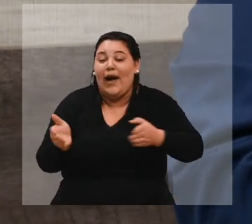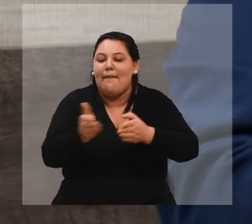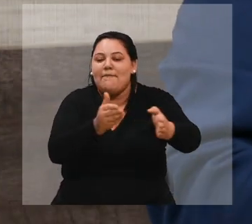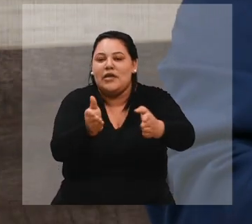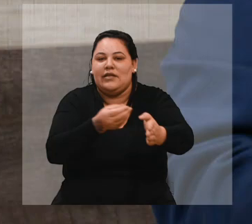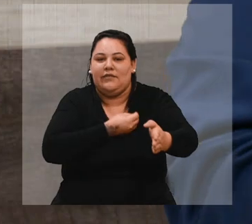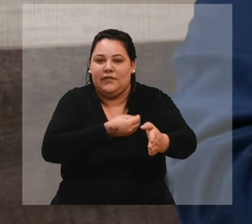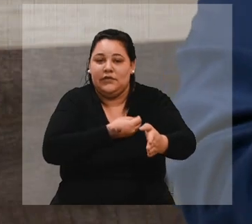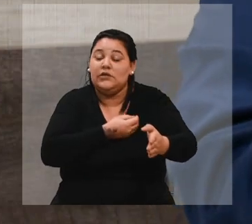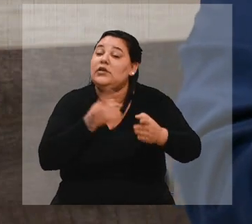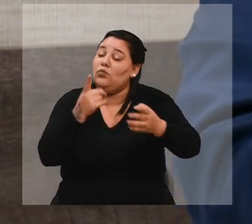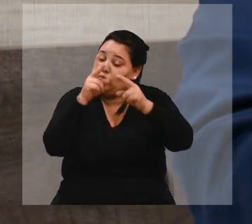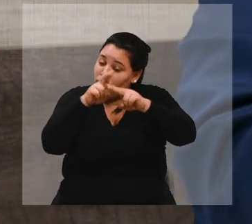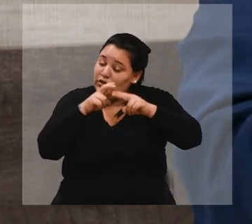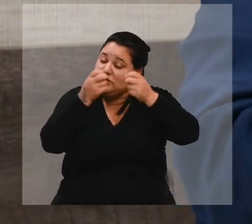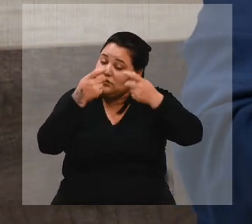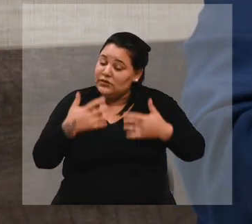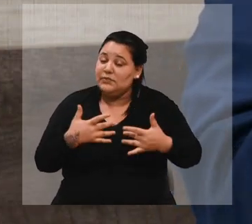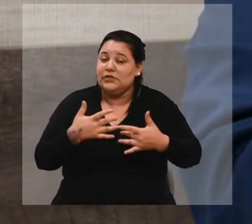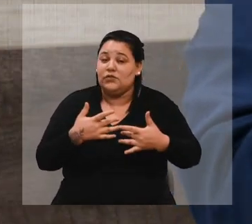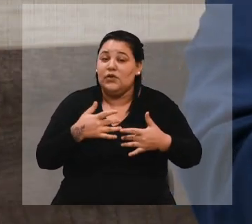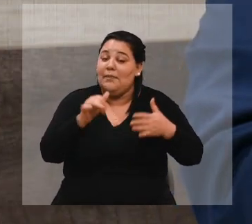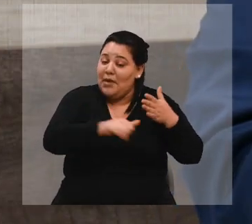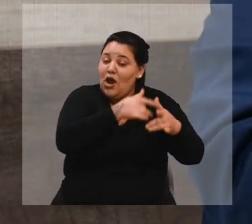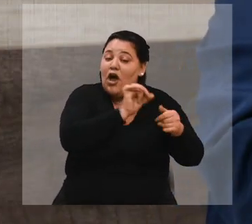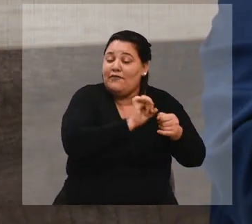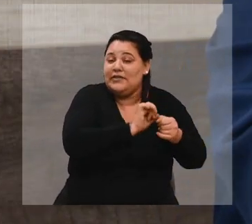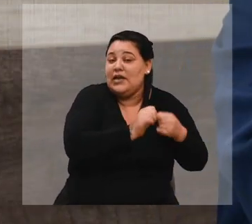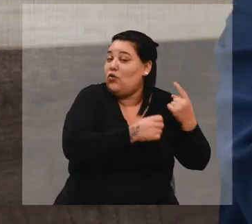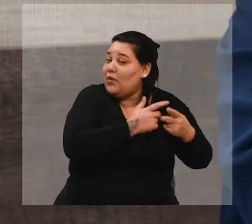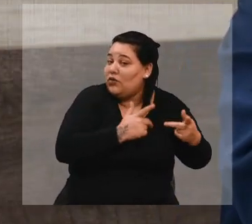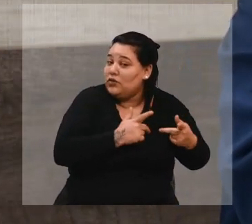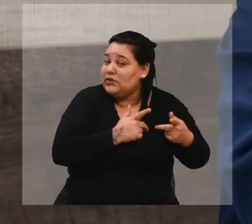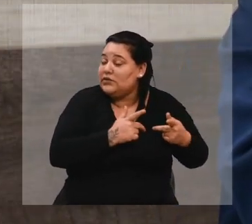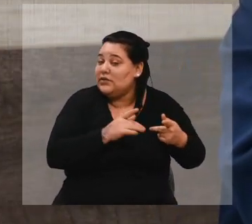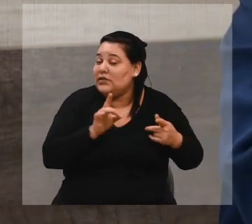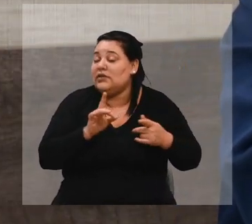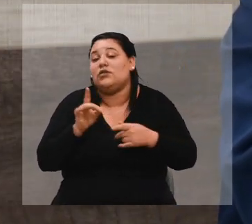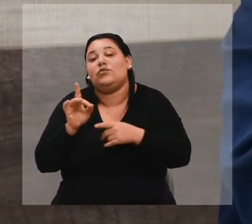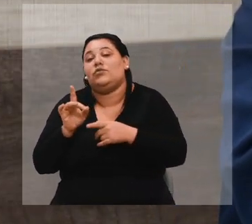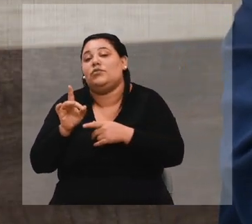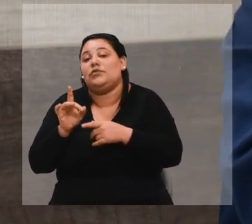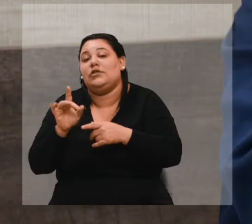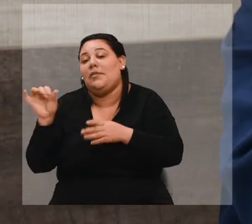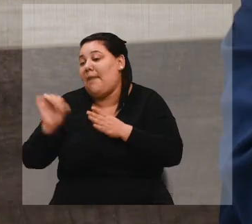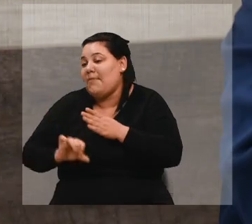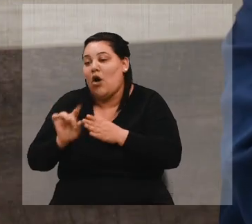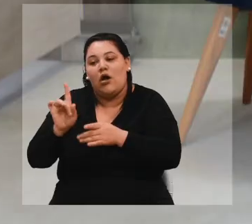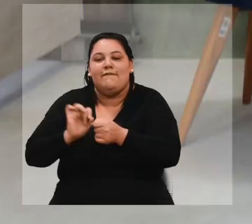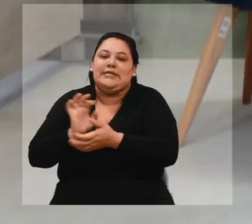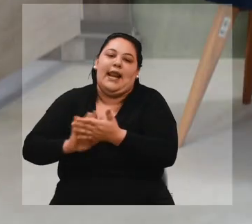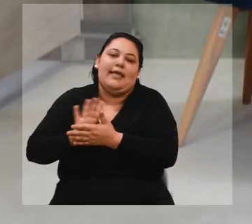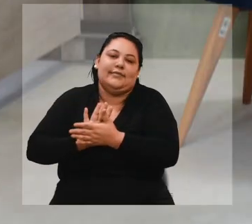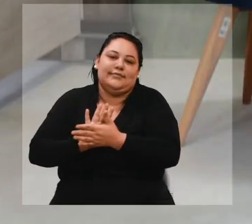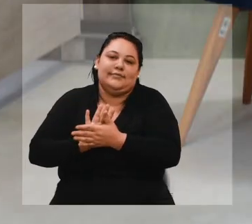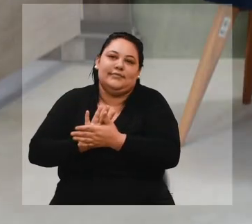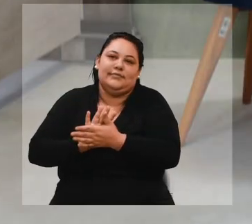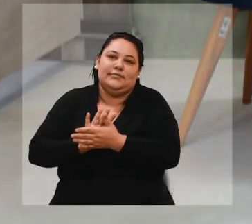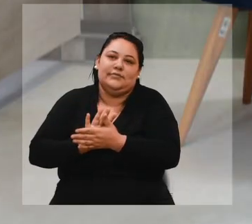dizer, melhor feito do que perfeito. Vamos apostar e trabalhar num Hugo Cantergiani renovado. O senhor acredita que dê tempo?